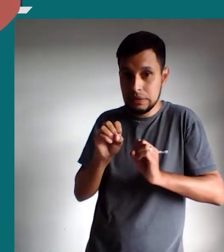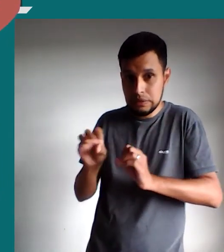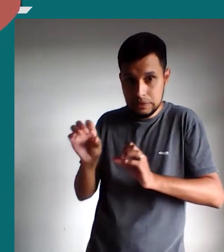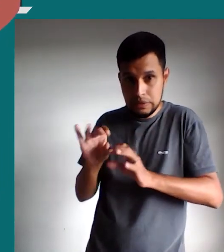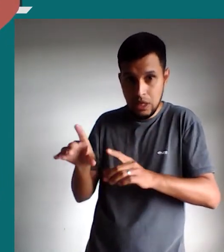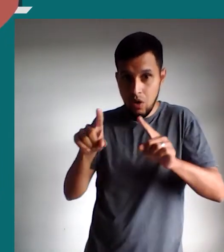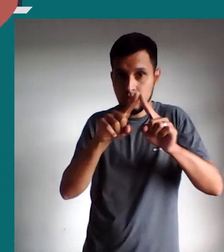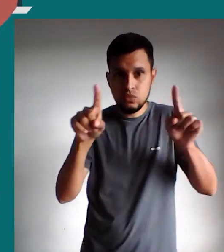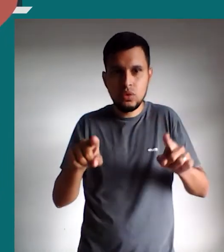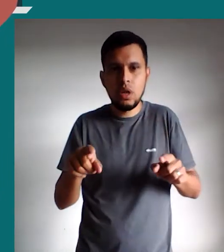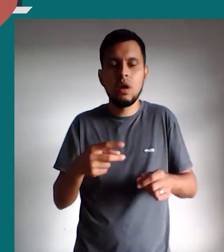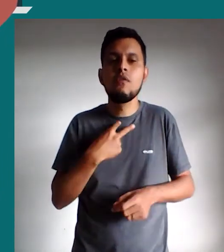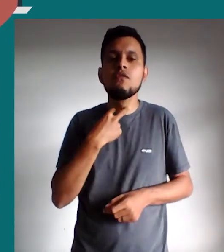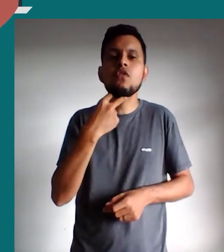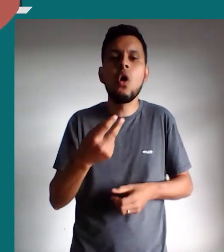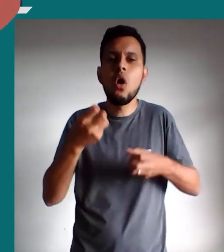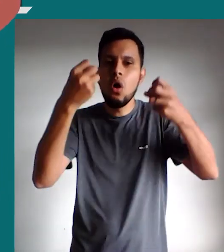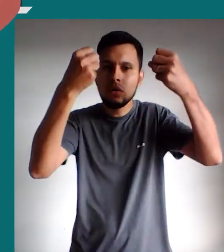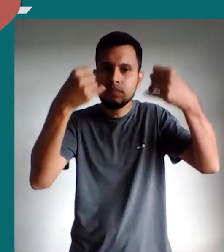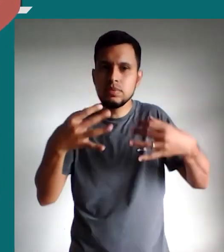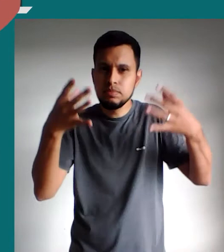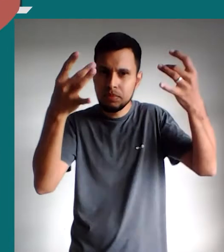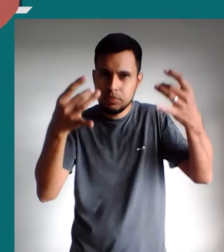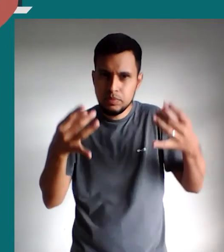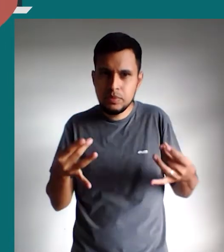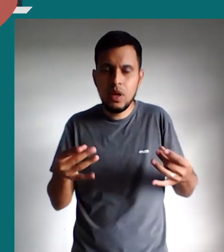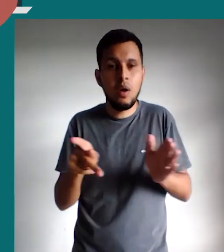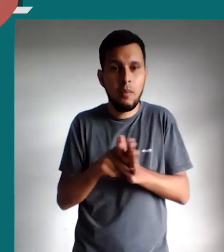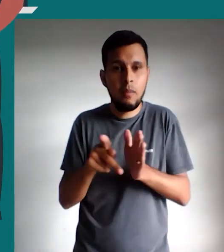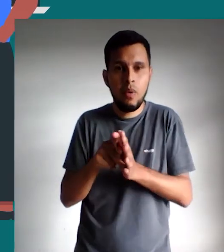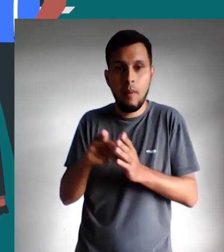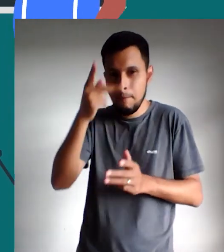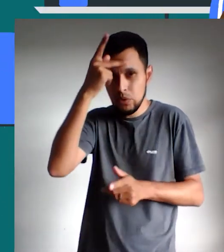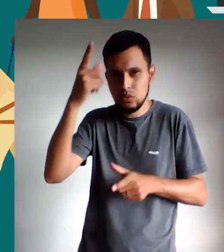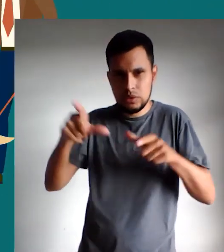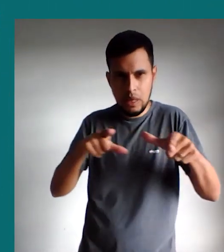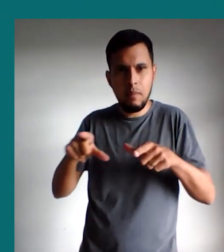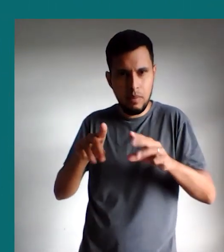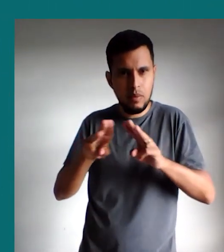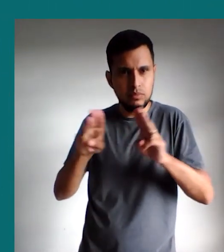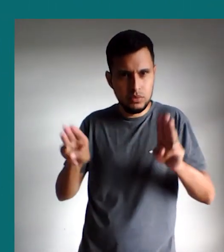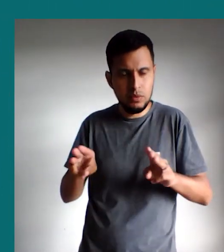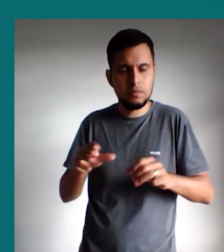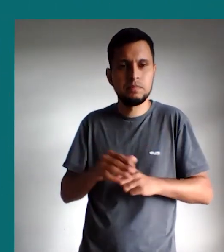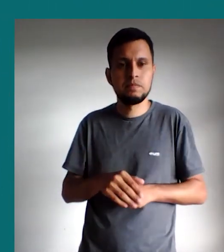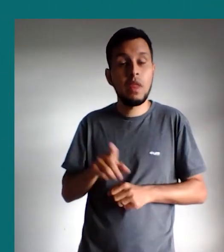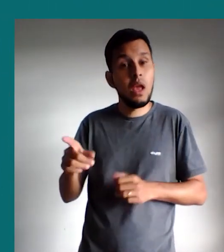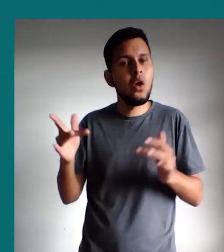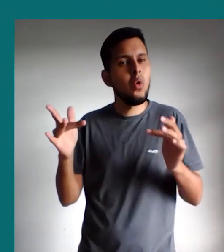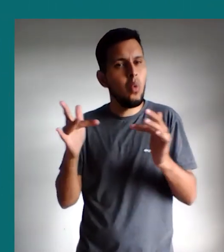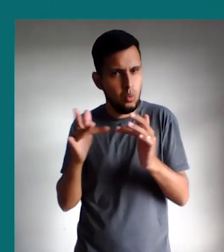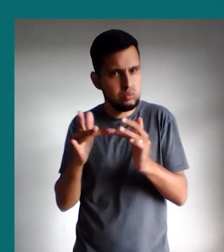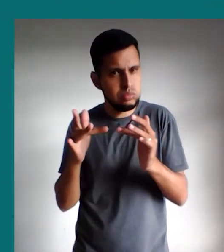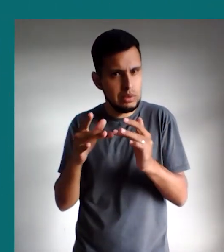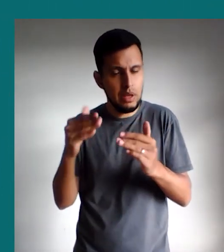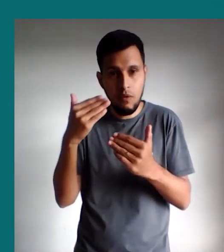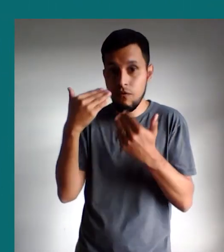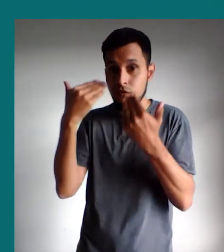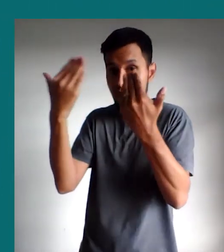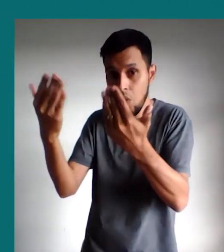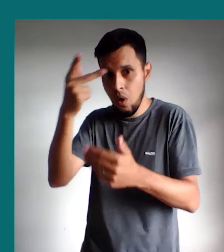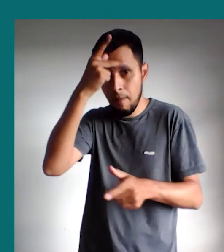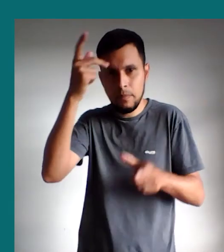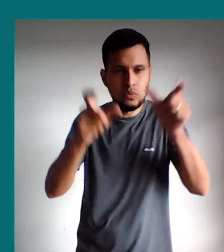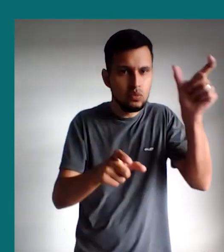em audiodescrição para os educadores do museu, que, a partir disso, e com contato com o público diverso, com o público com baixa visão, público cego do